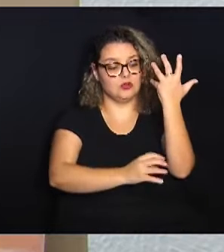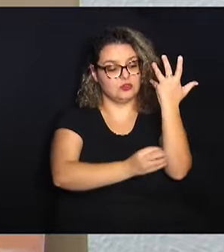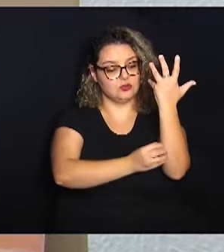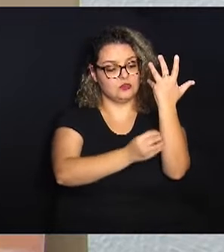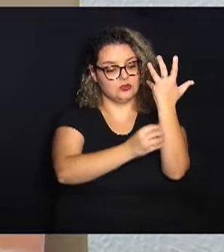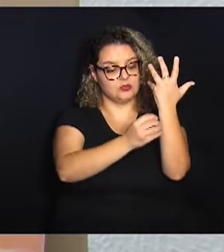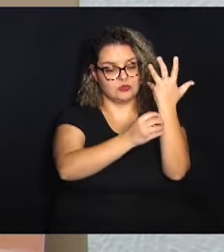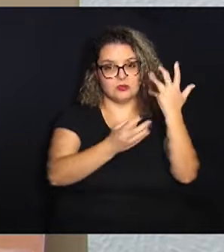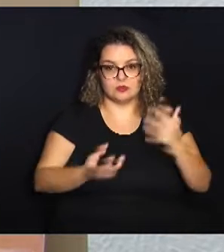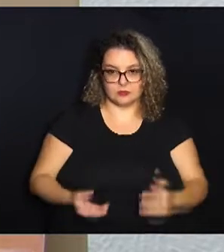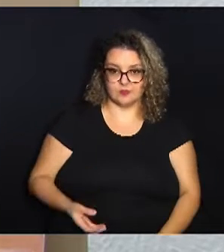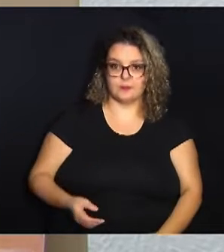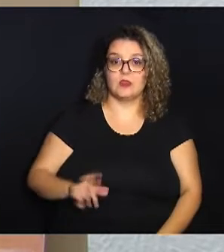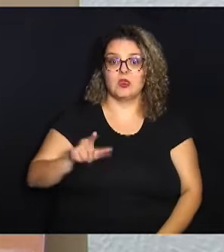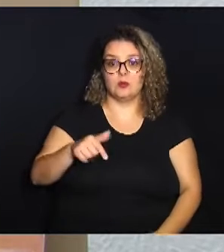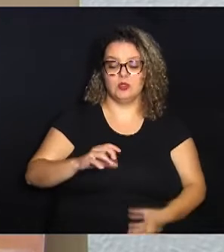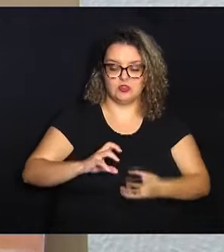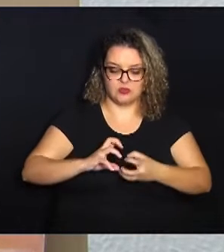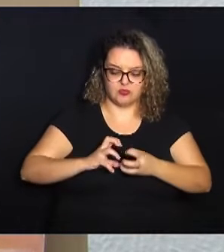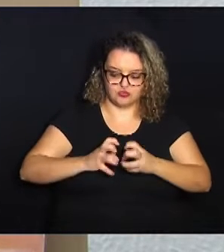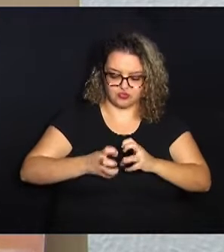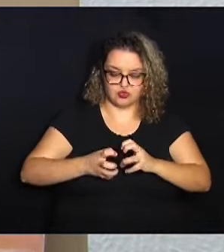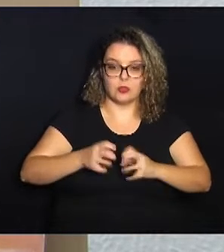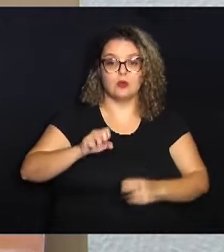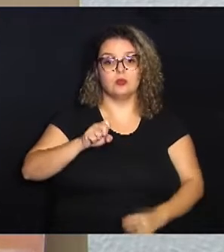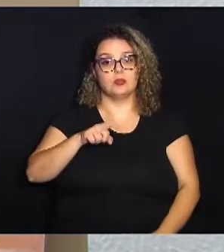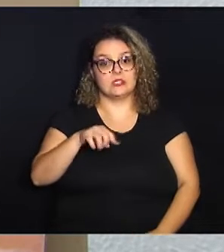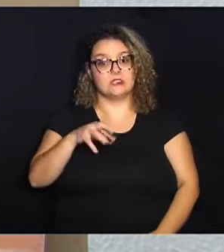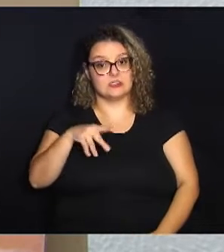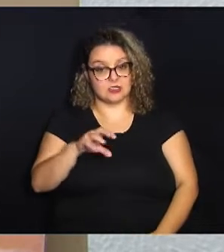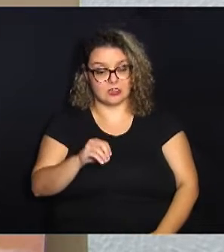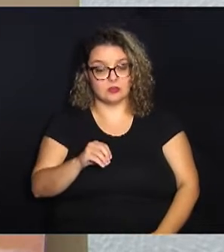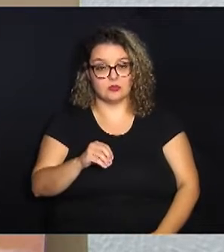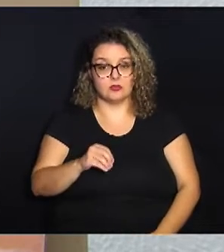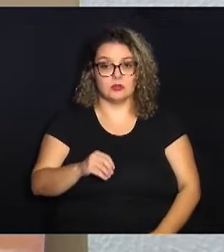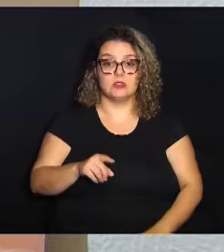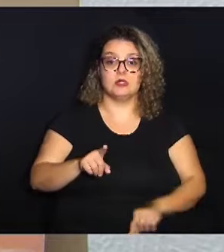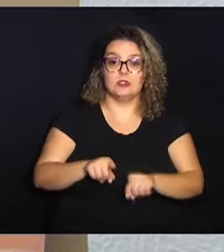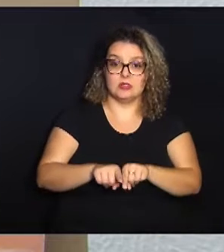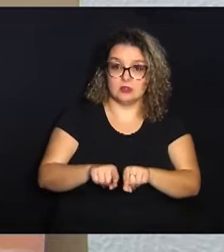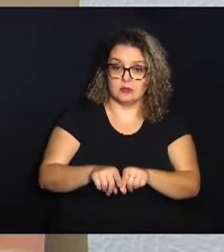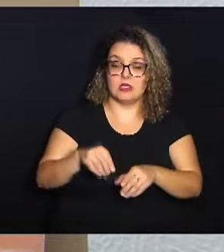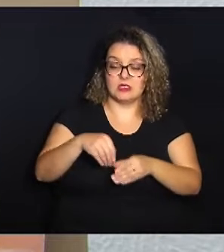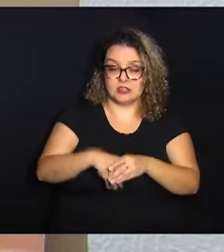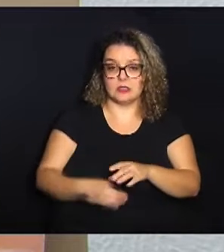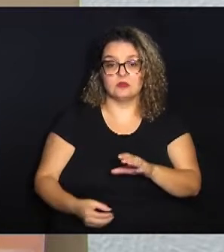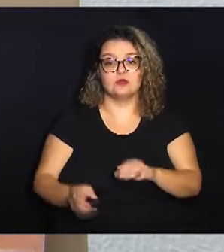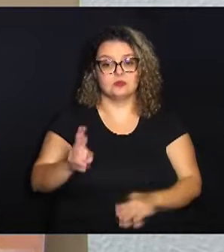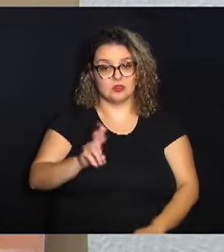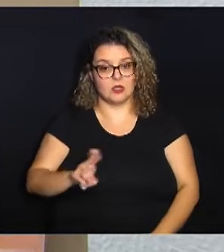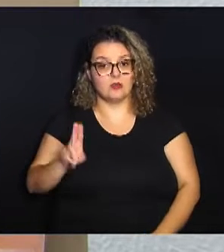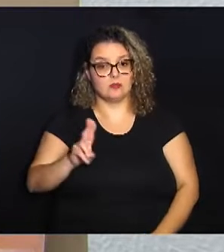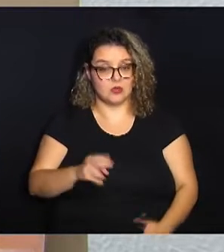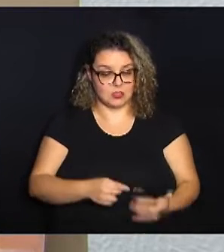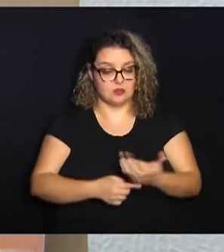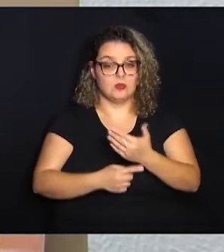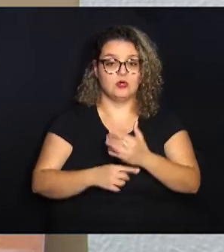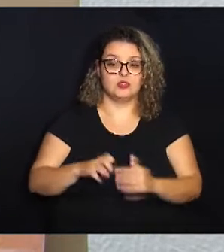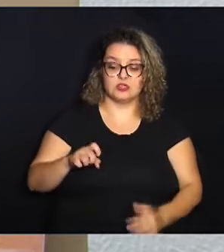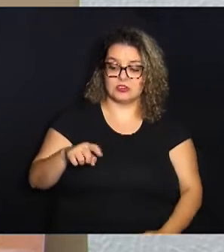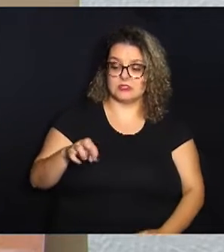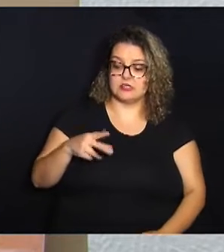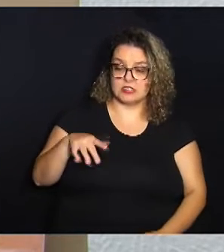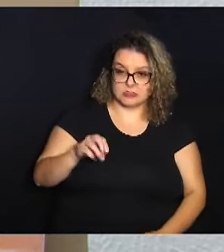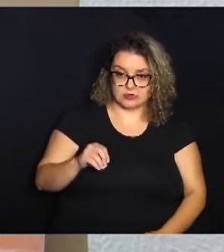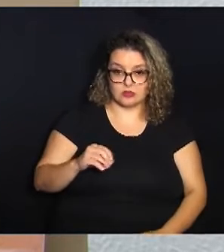Tivemos o extrato do maracujá, que é um produto que nasceu também dentro da universidade, uma tecnologia de extração,